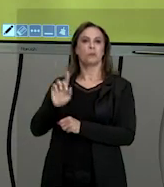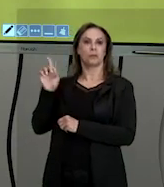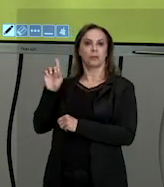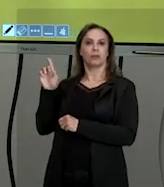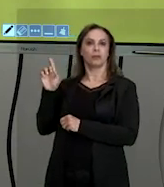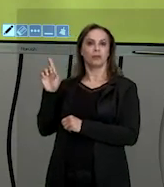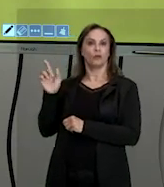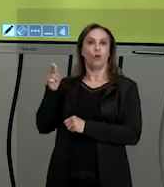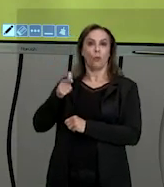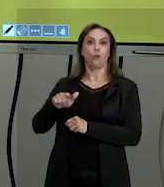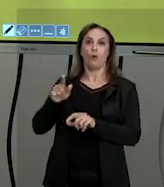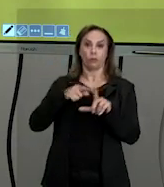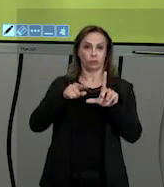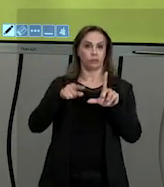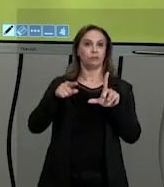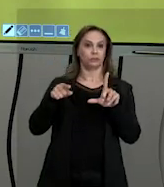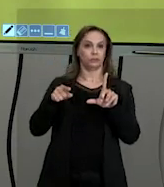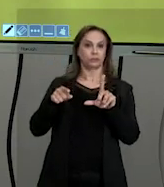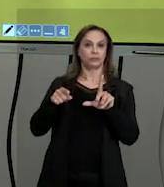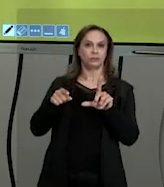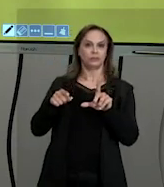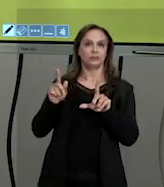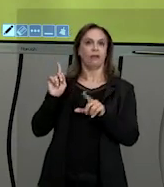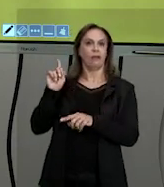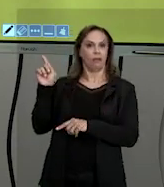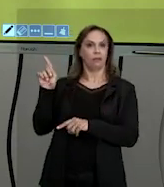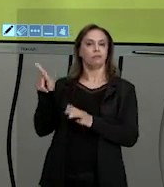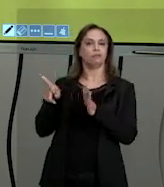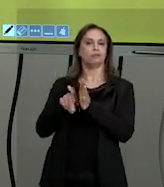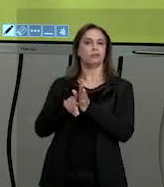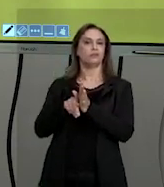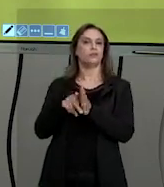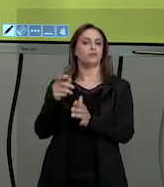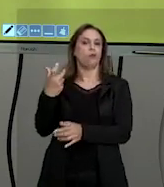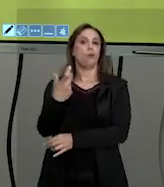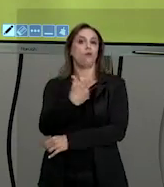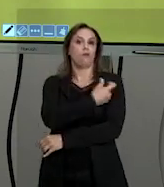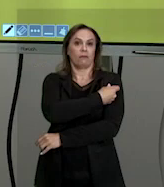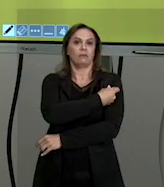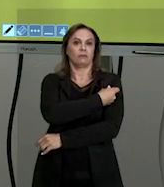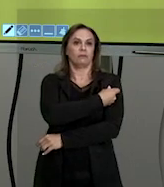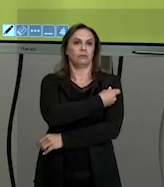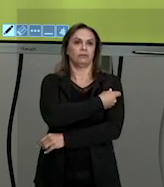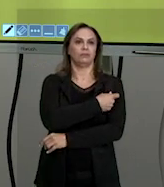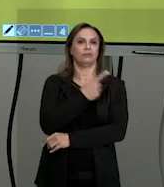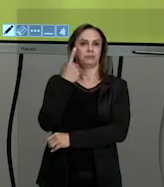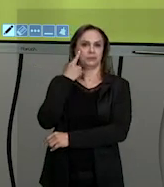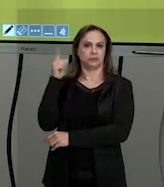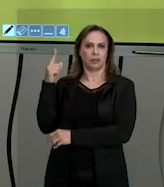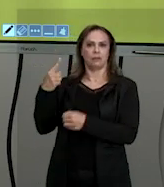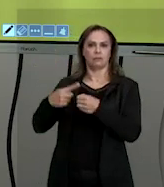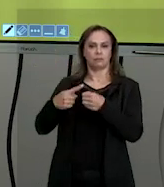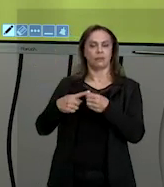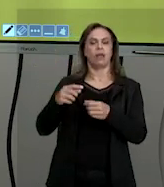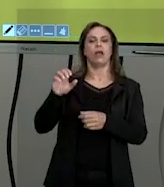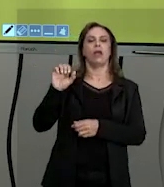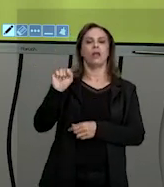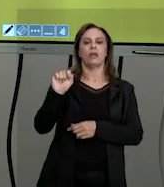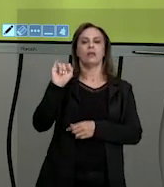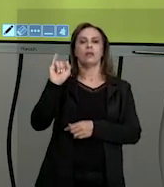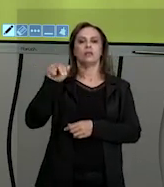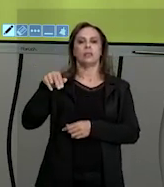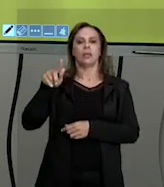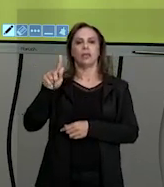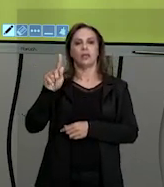próximo gráfico, gente, que é o gráfico de vacinação, né? Então, a gente vê aqui, ó, de novo, Singapura, tá? Gráfico